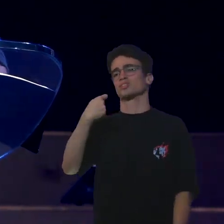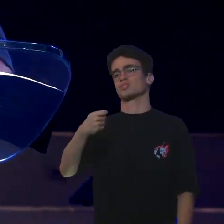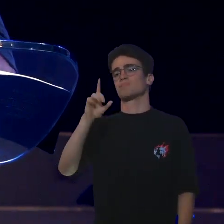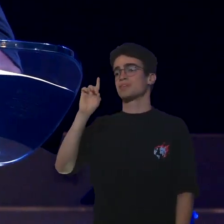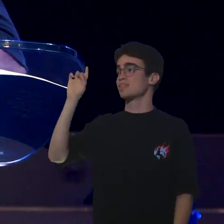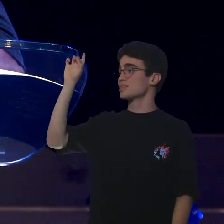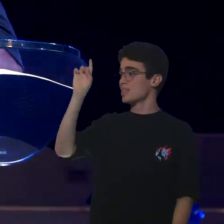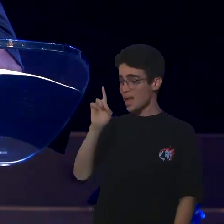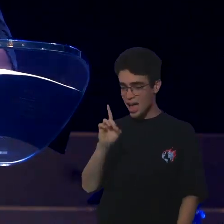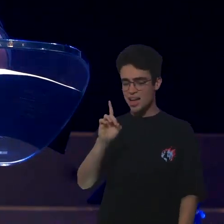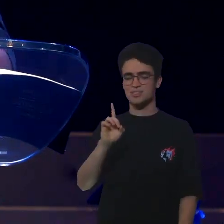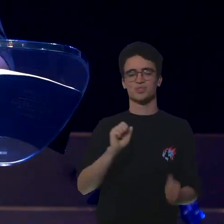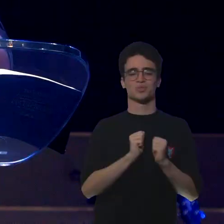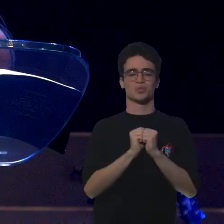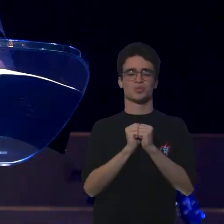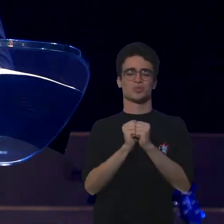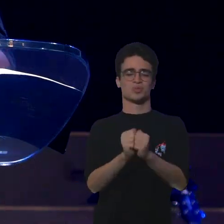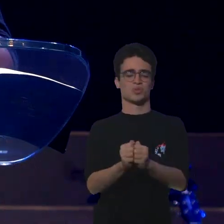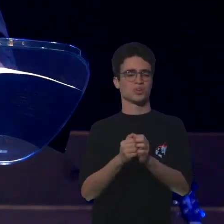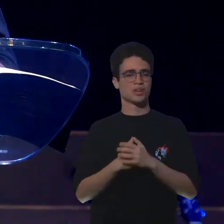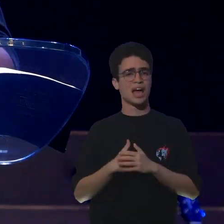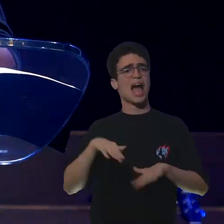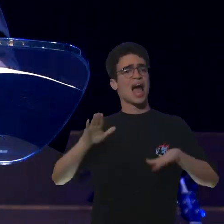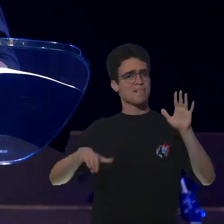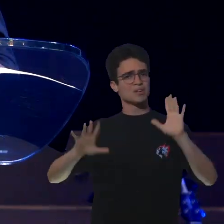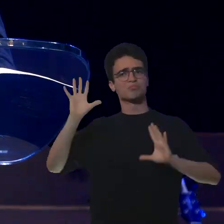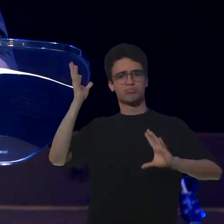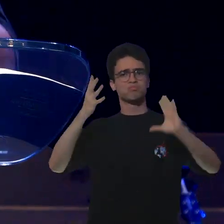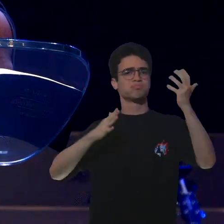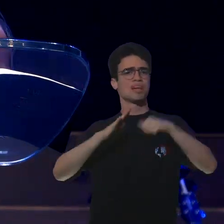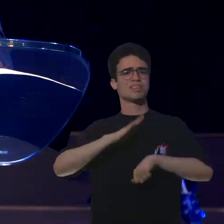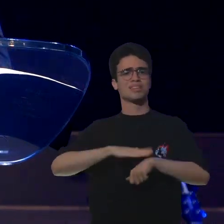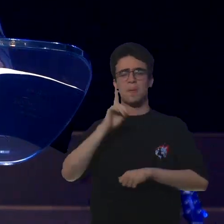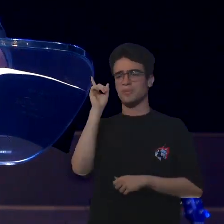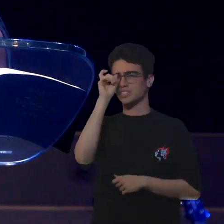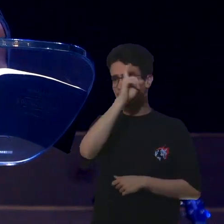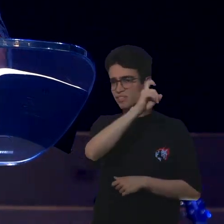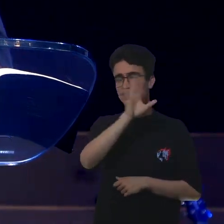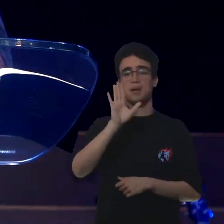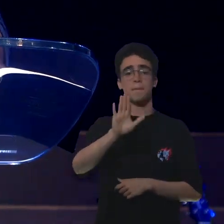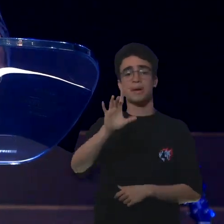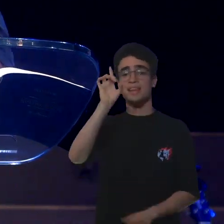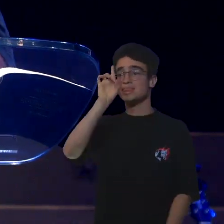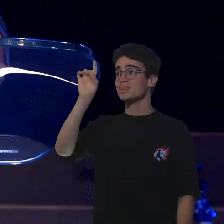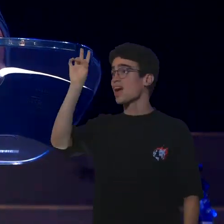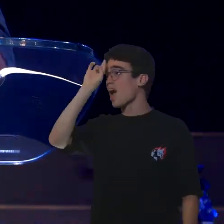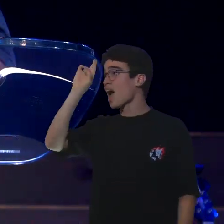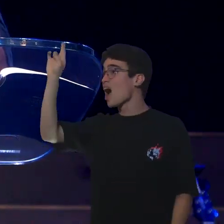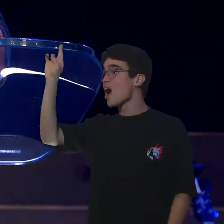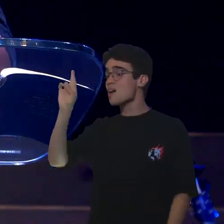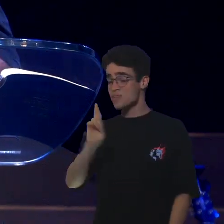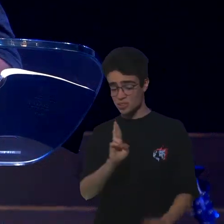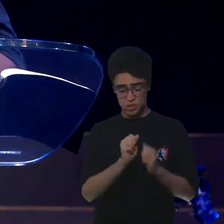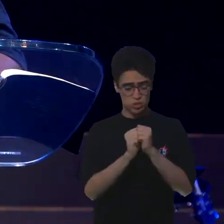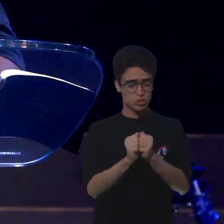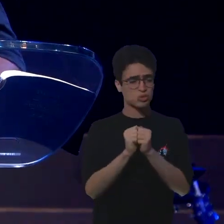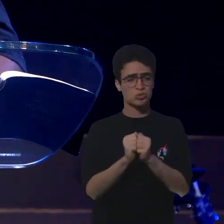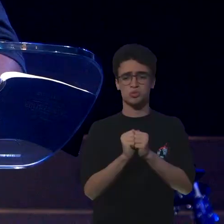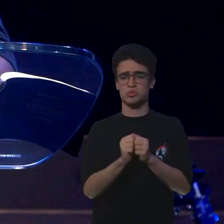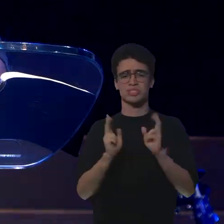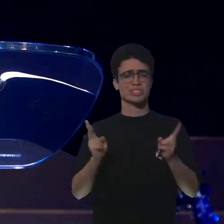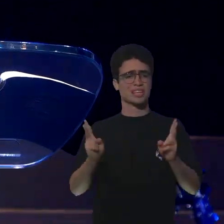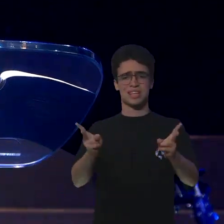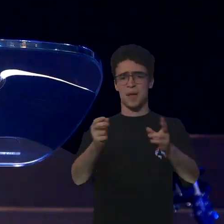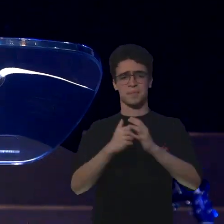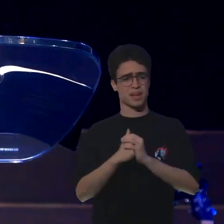na jornada. Por mais que passemos por tempos difíceis, o Senhor, Ele está presente na jornada.